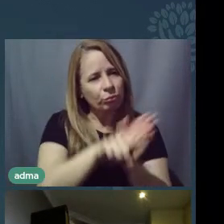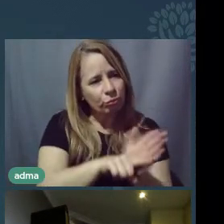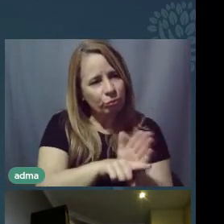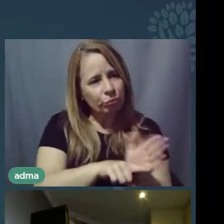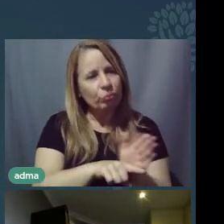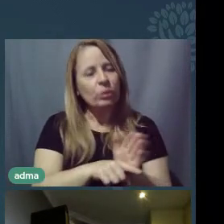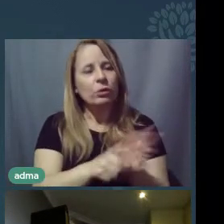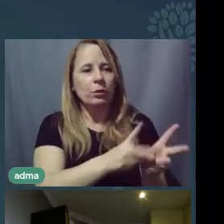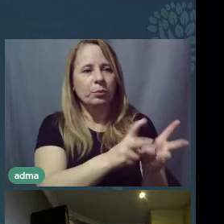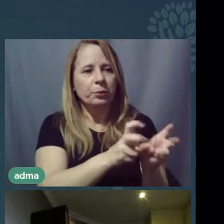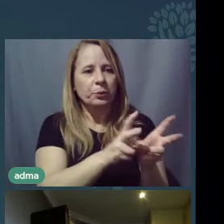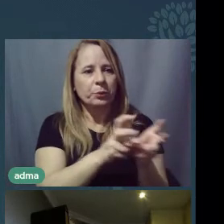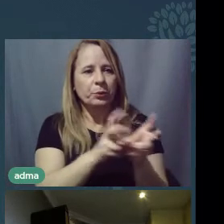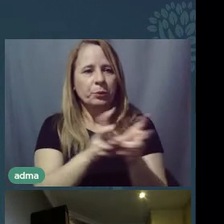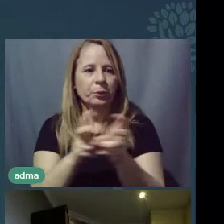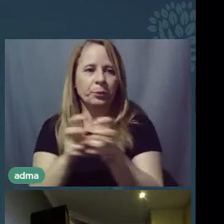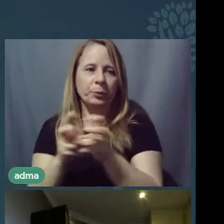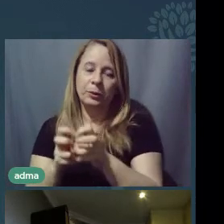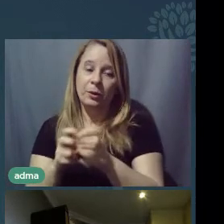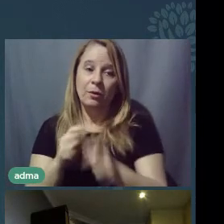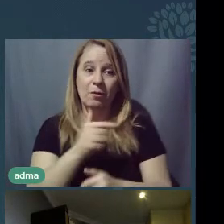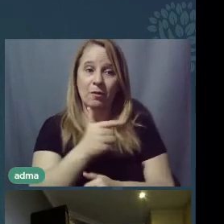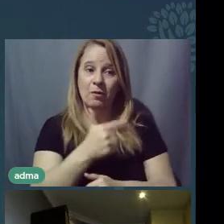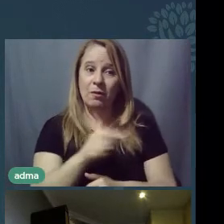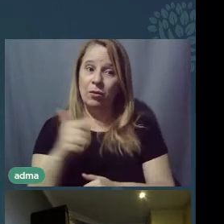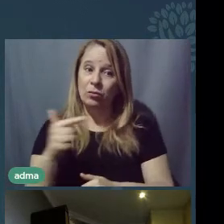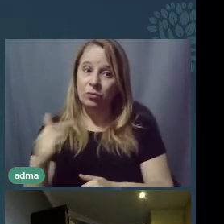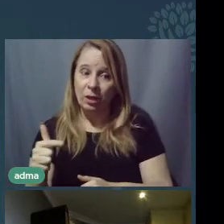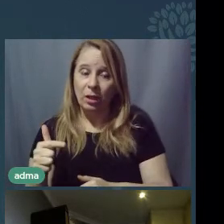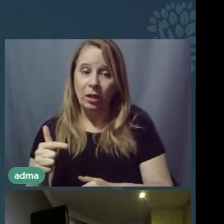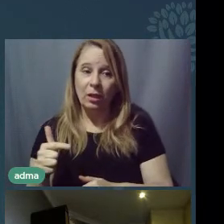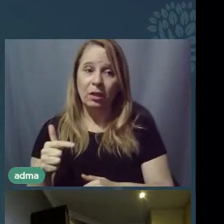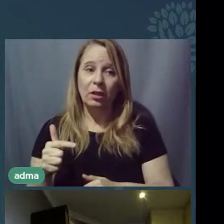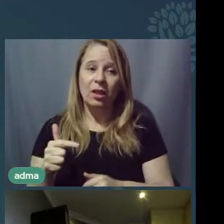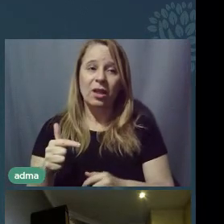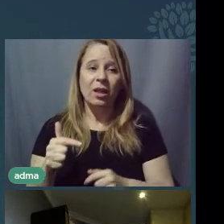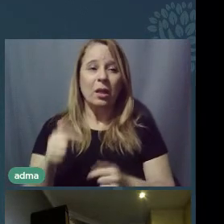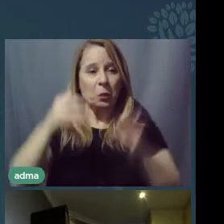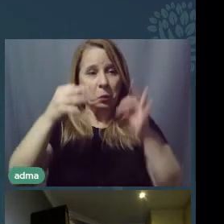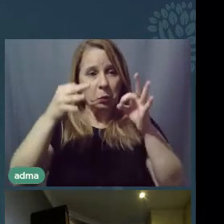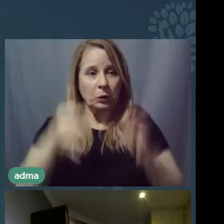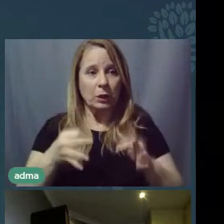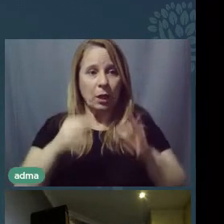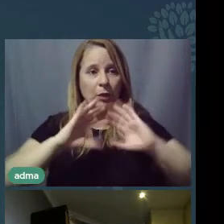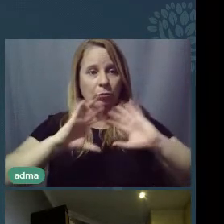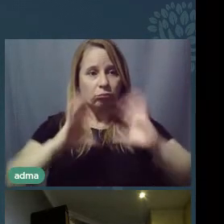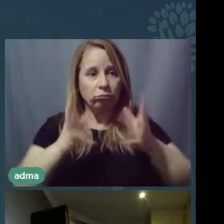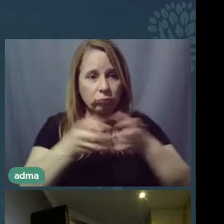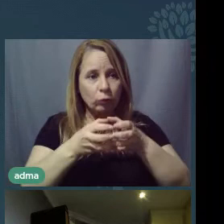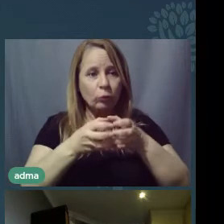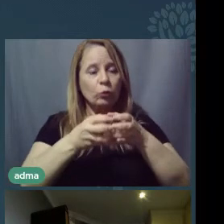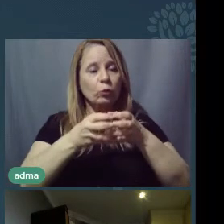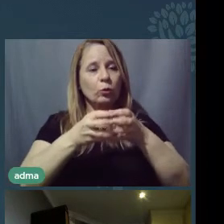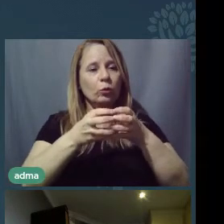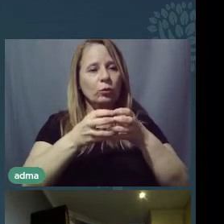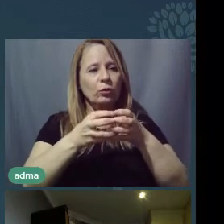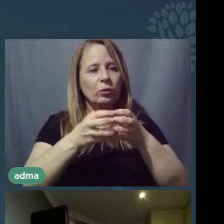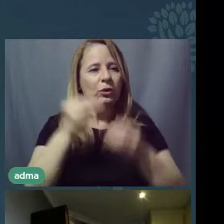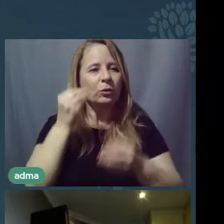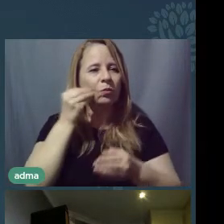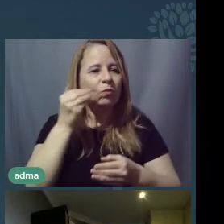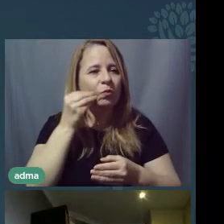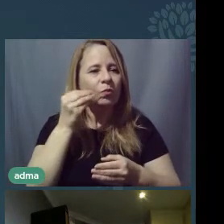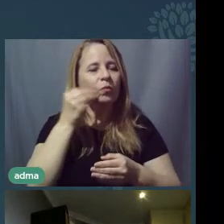estudos observacionais, então ainda não existe um corpo de evidência suficiente para